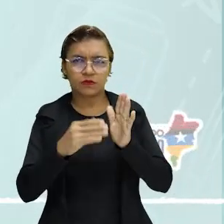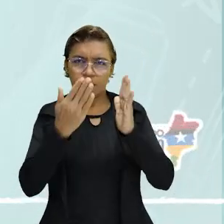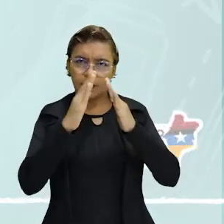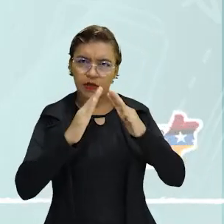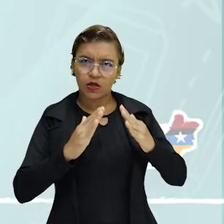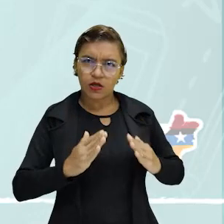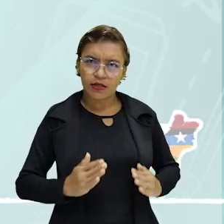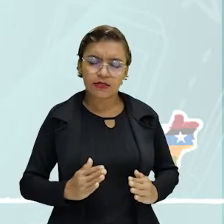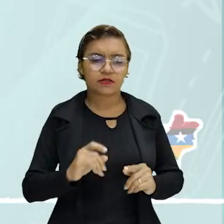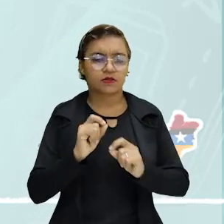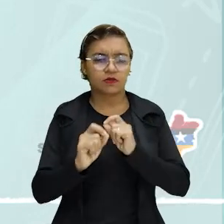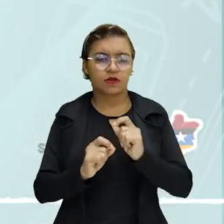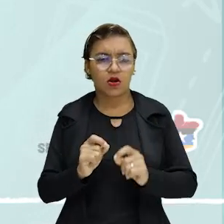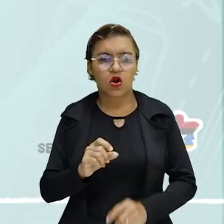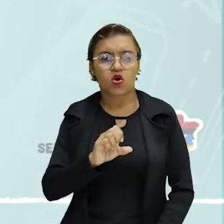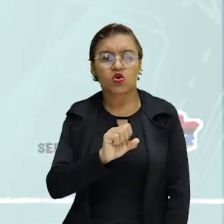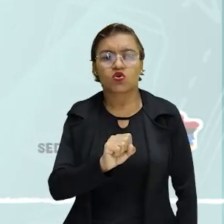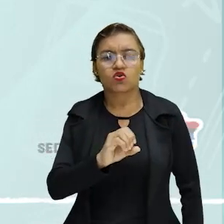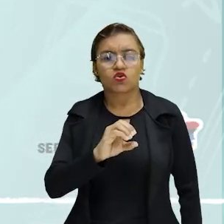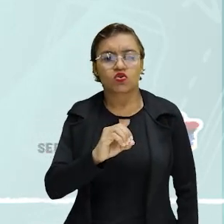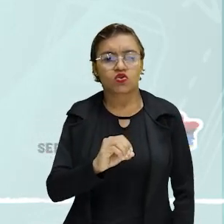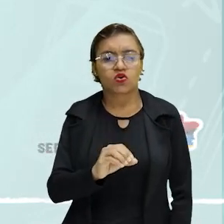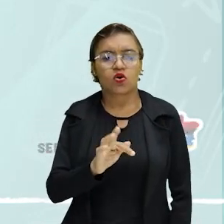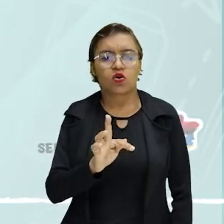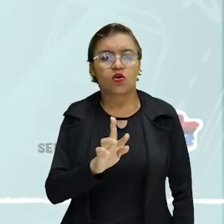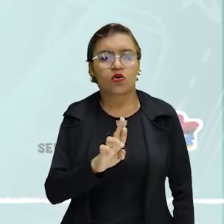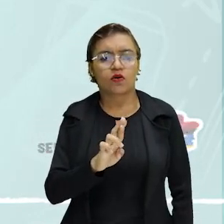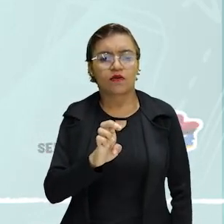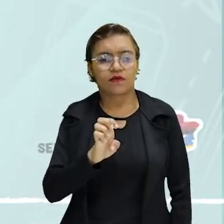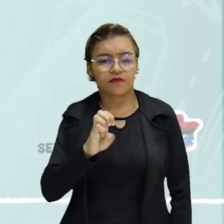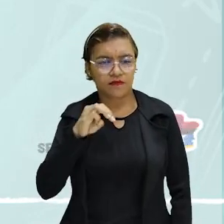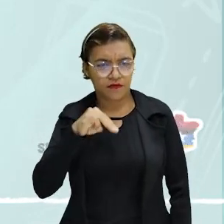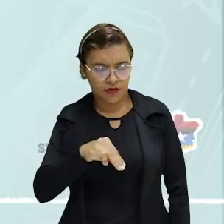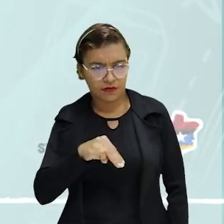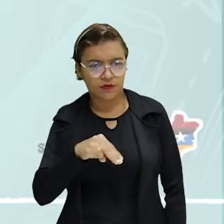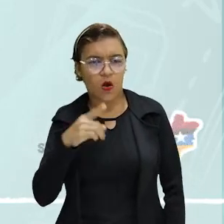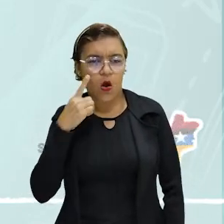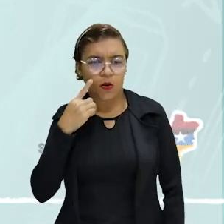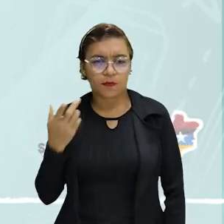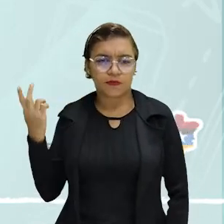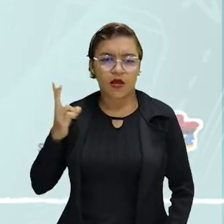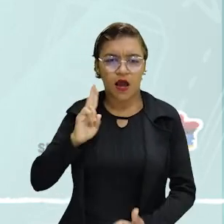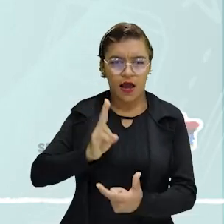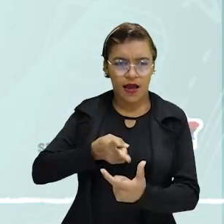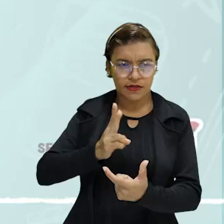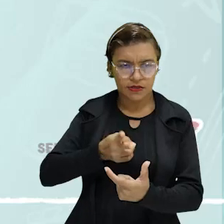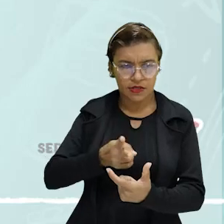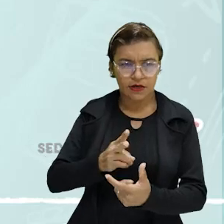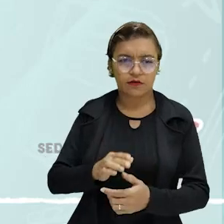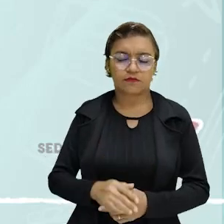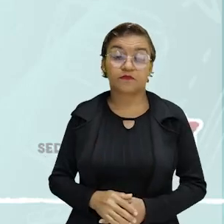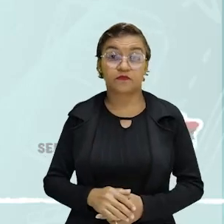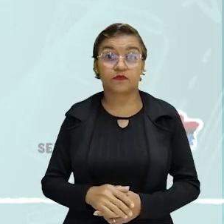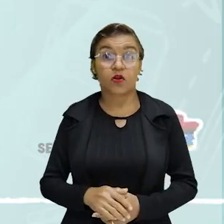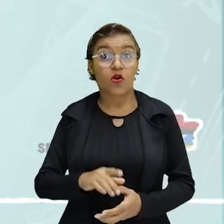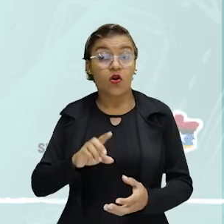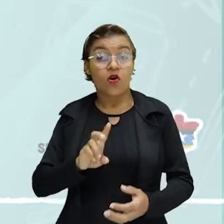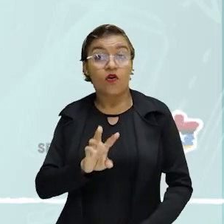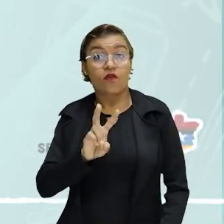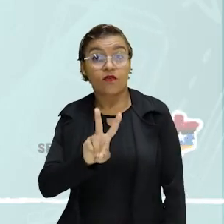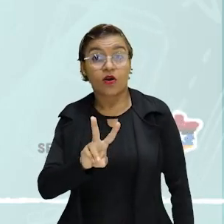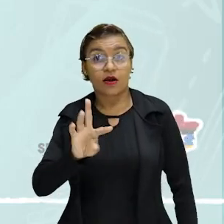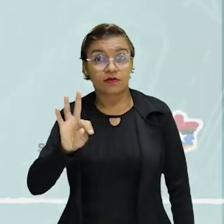o radical vai até o R, a vogal temática, o E, o tema. O que é o tema? É a junção